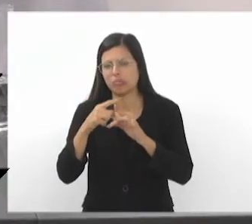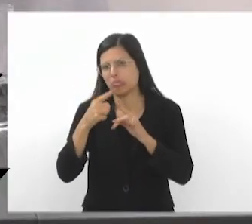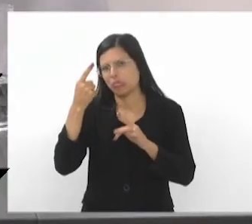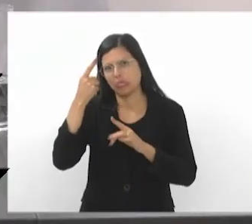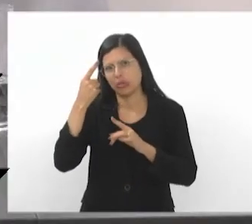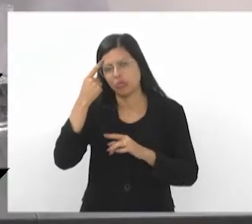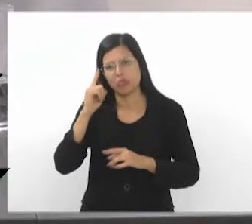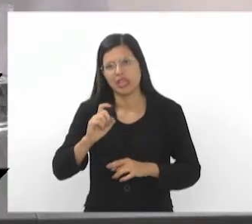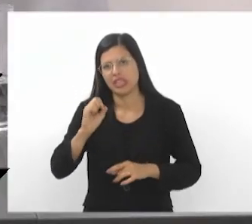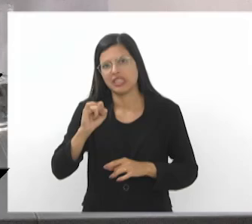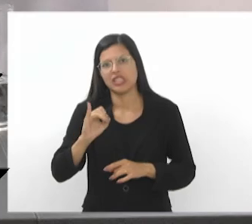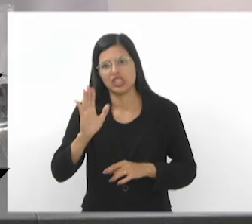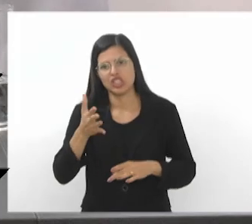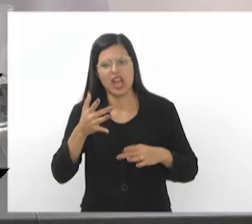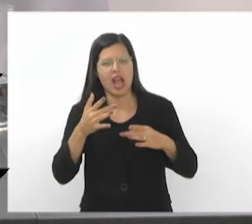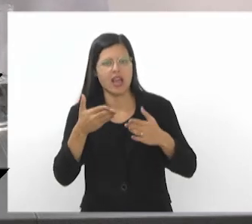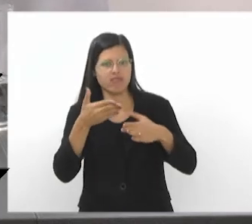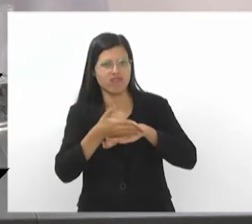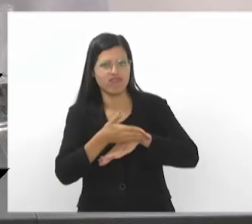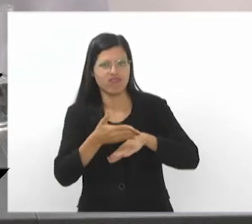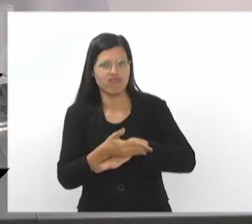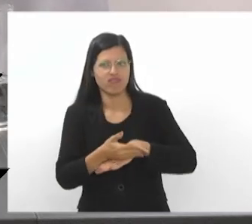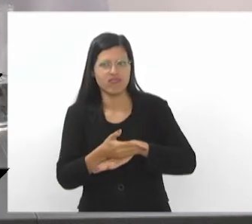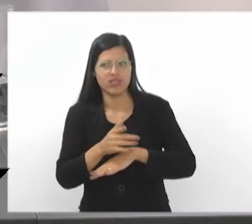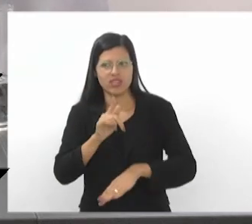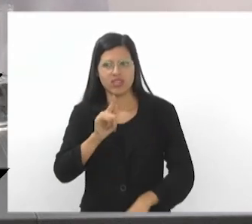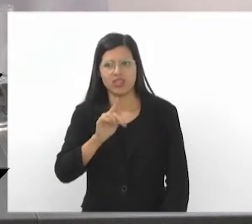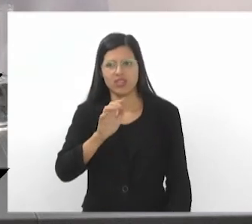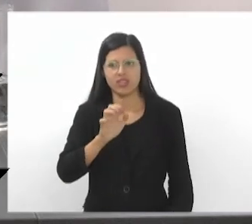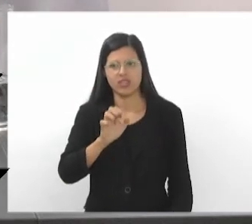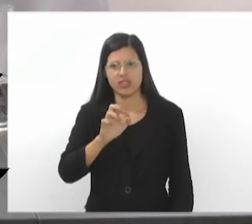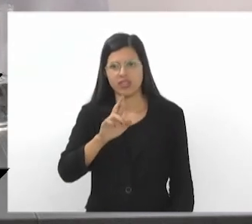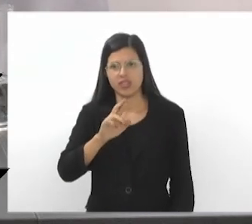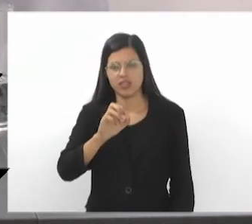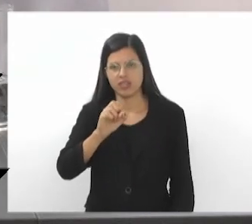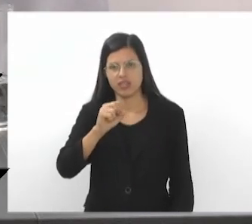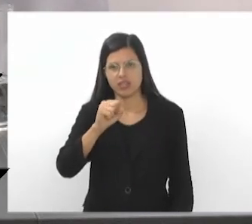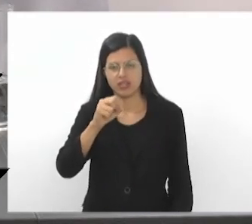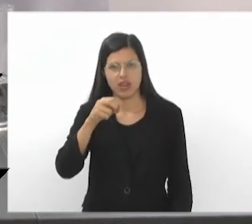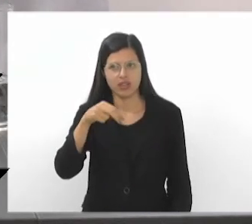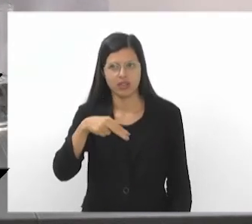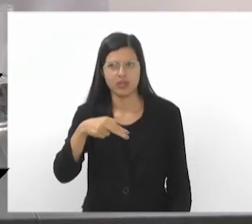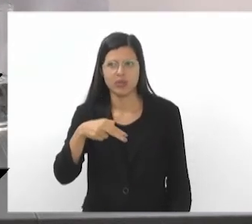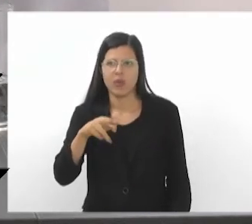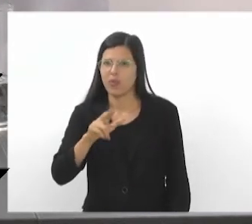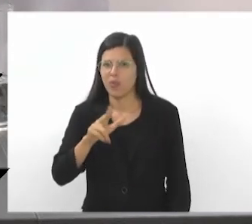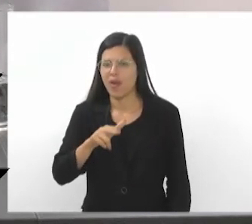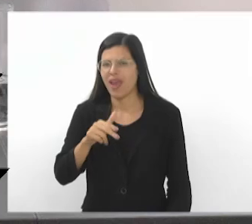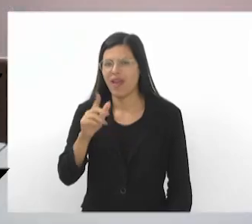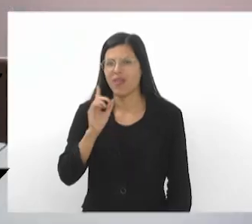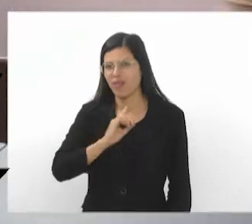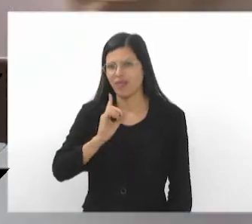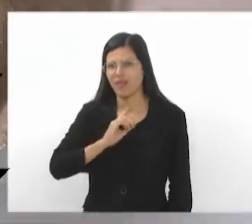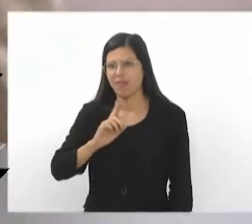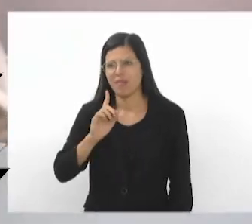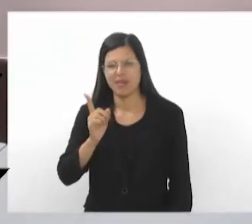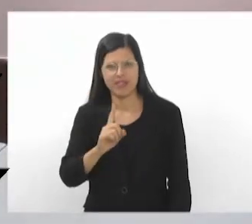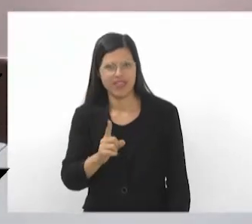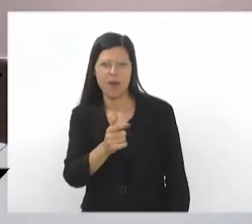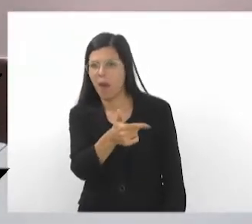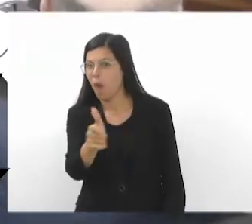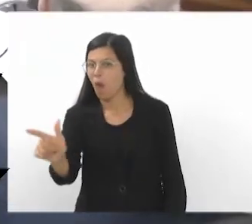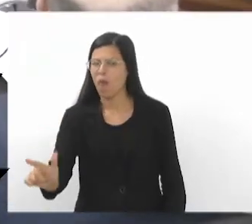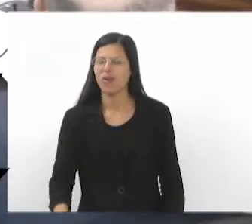lá. E até também, Canhotinha de ouro. O Gerson não é o Gerson craque do Flamengo atual, não. É o Gerson canhotinha de ouro. eu estou falando do